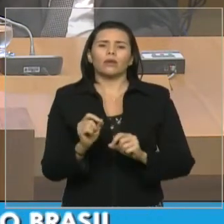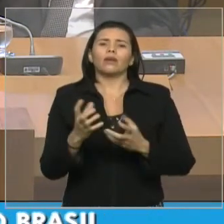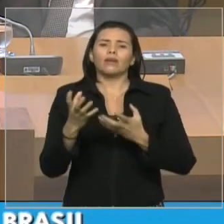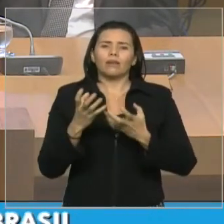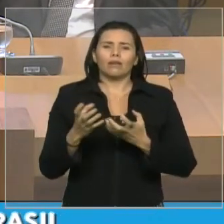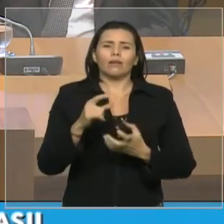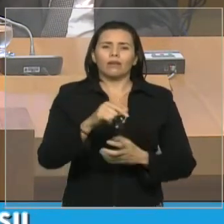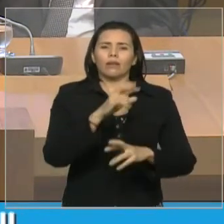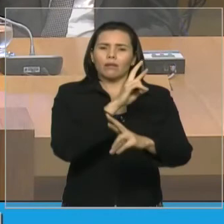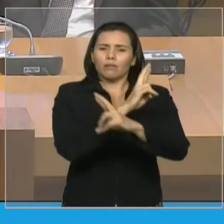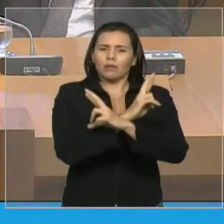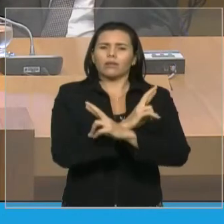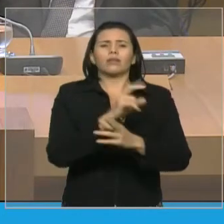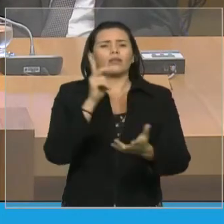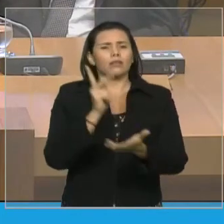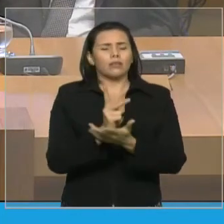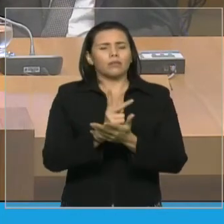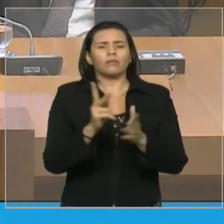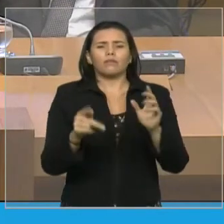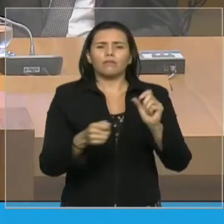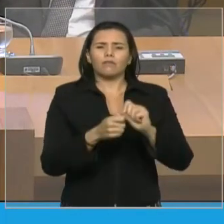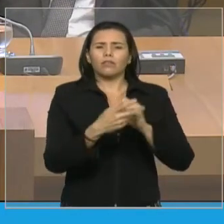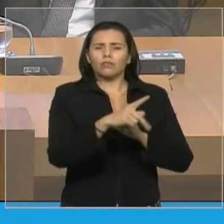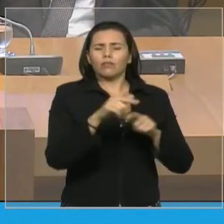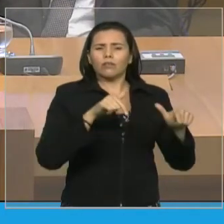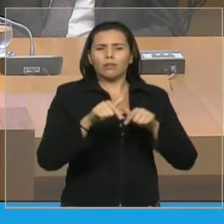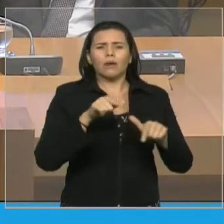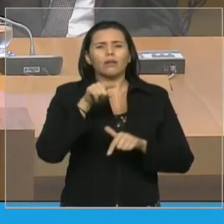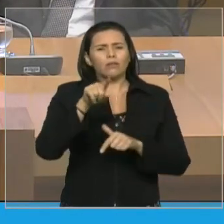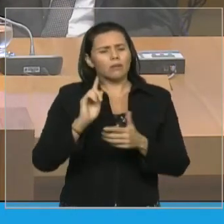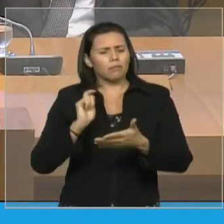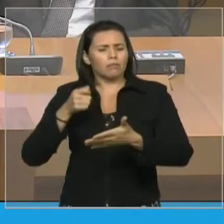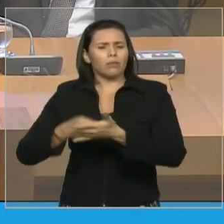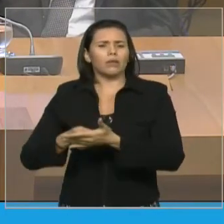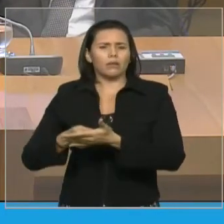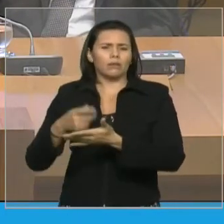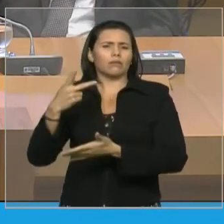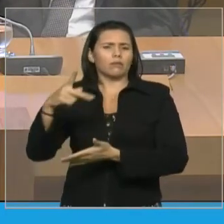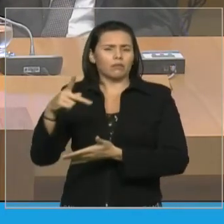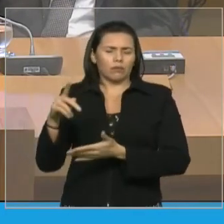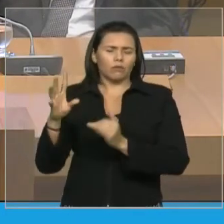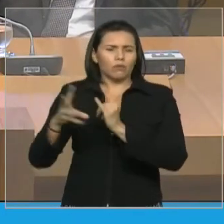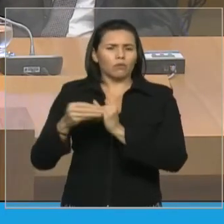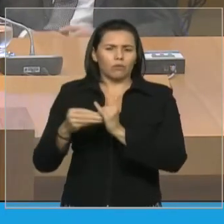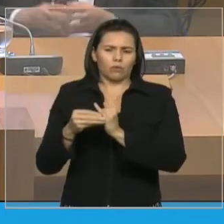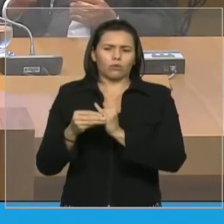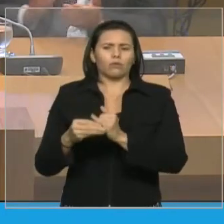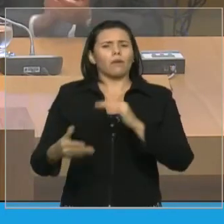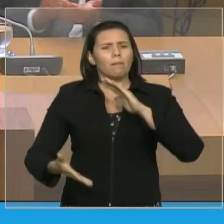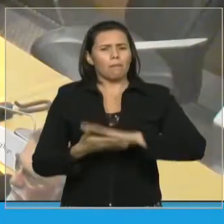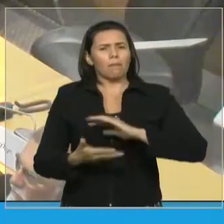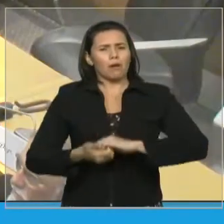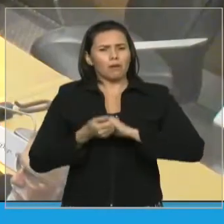ser distribuída, dando qualidade de vida a todos. Parabéns à Receita Federal do Brasil, um bom dia a todos.